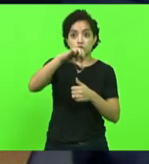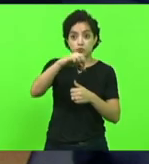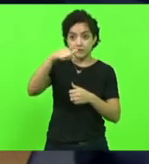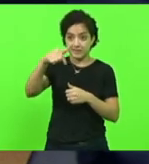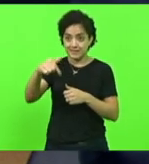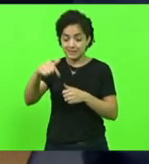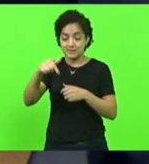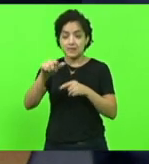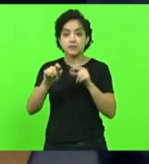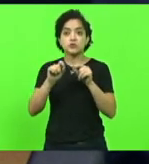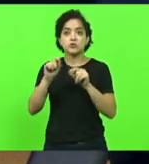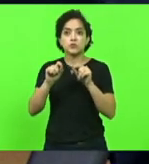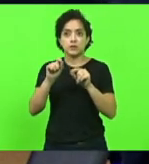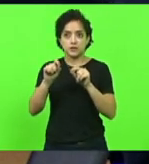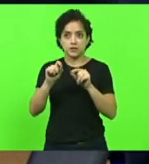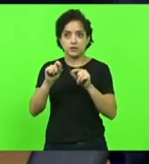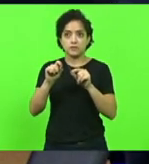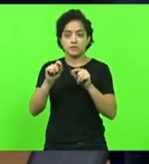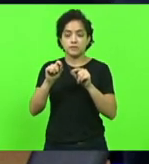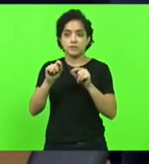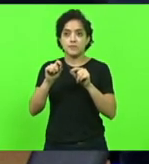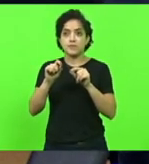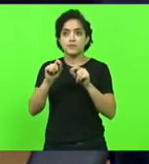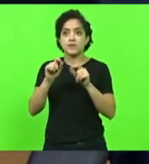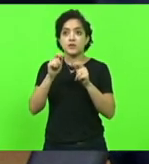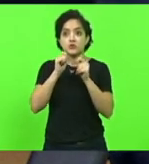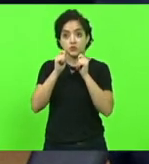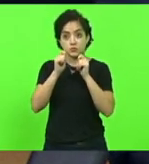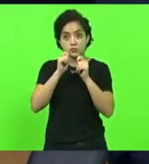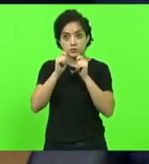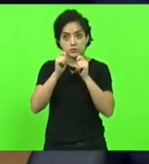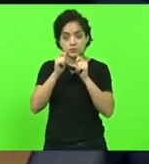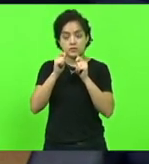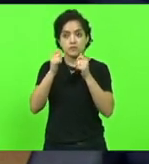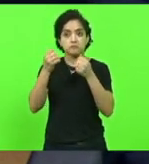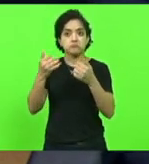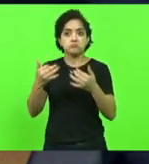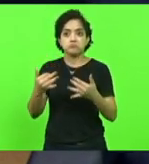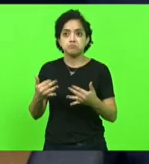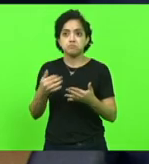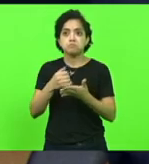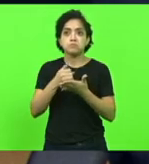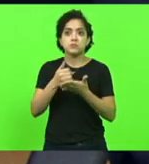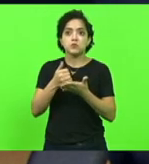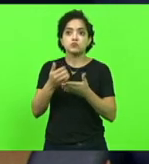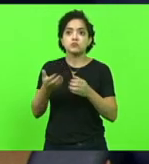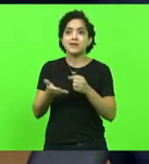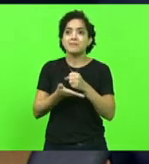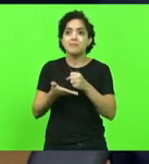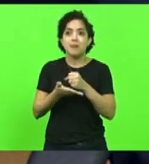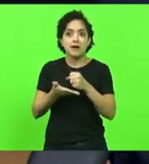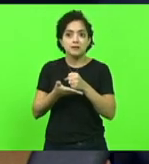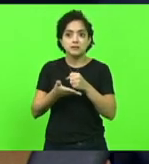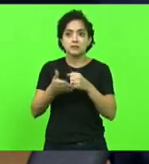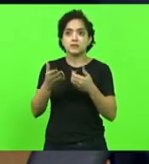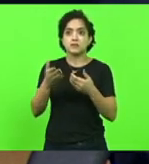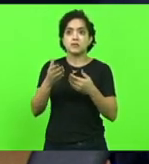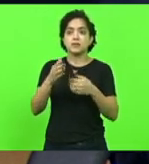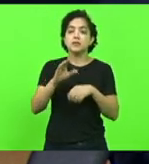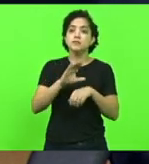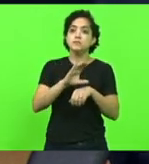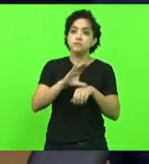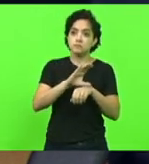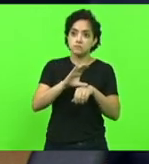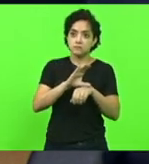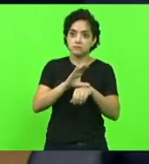atenção, de acordo com a assessoria, não encontra respaldo nas constituições federal e estadual,